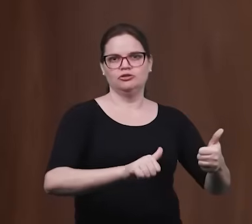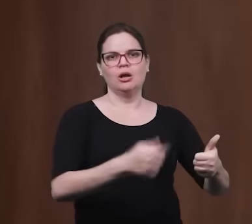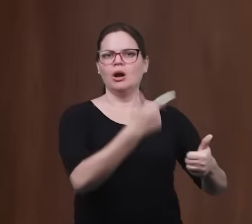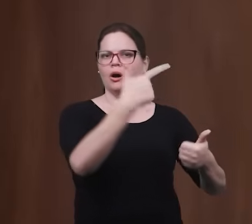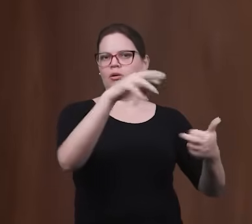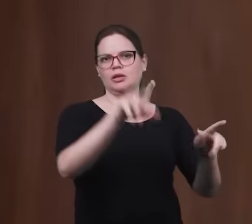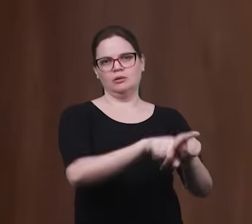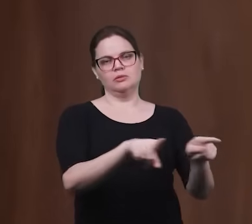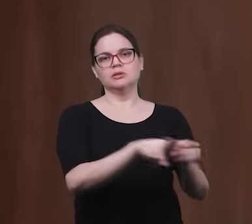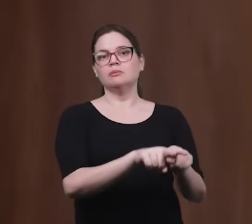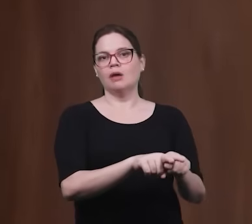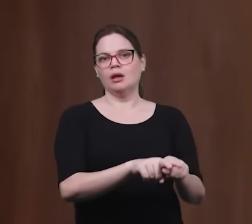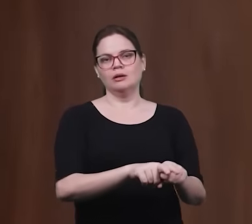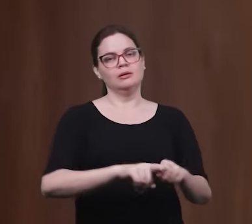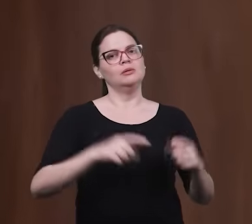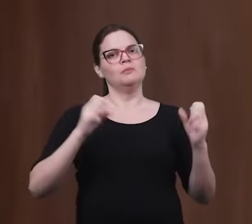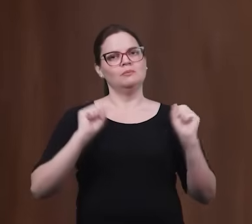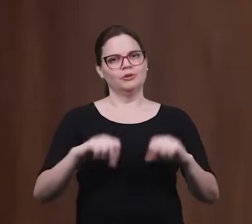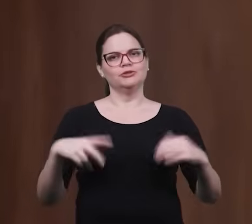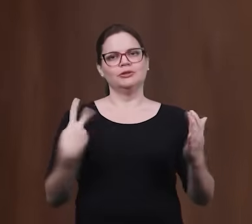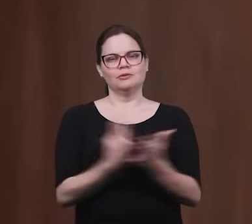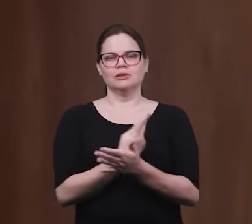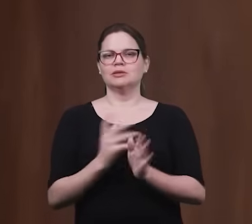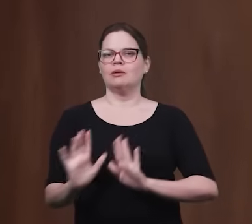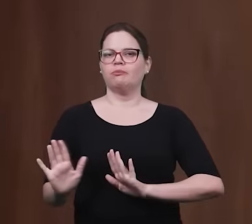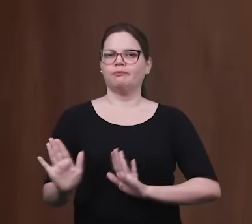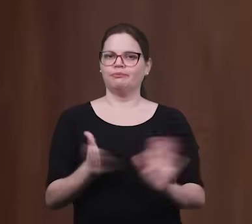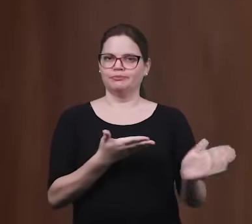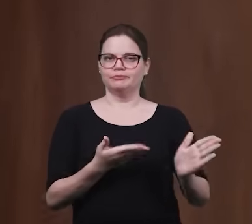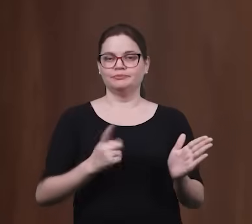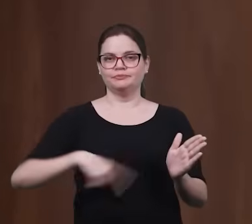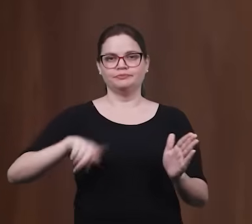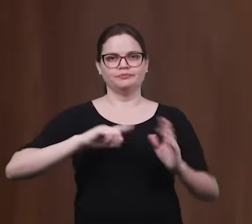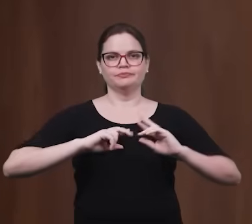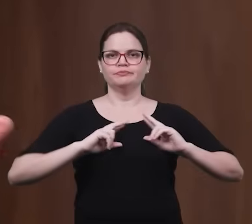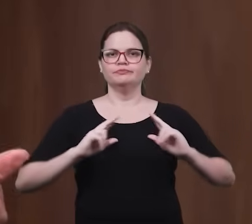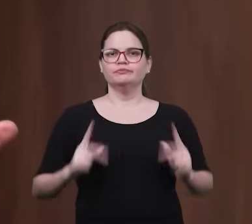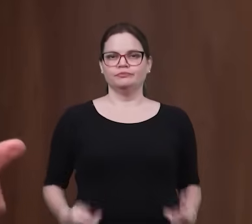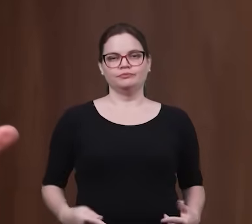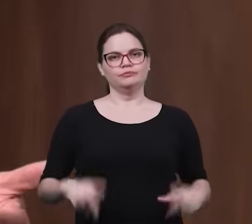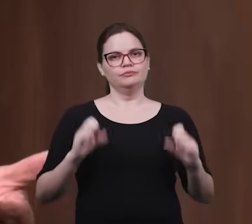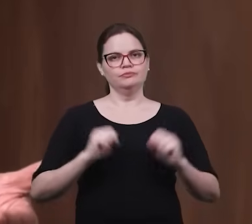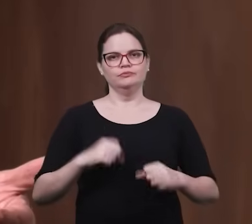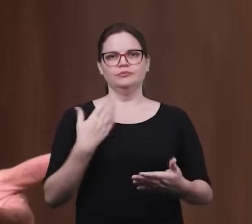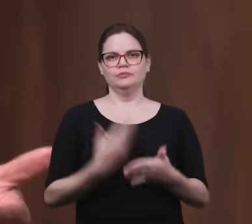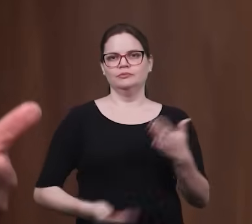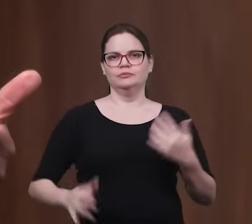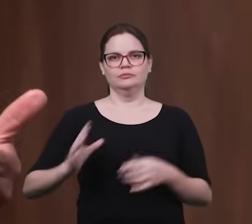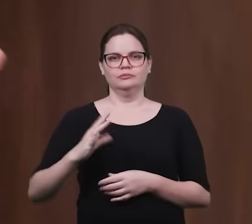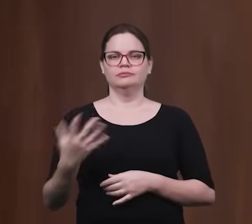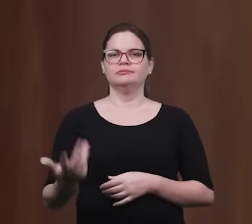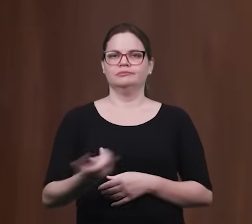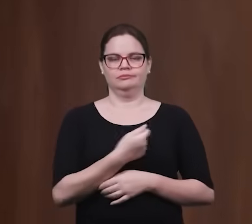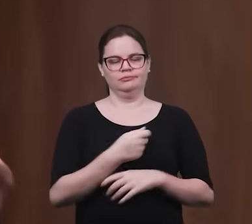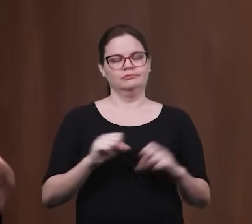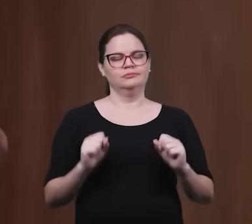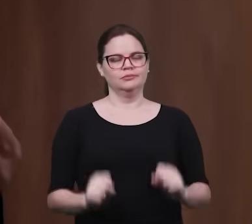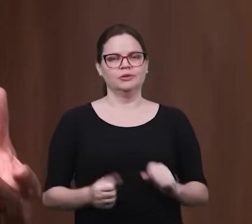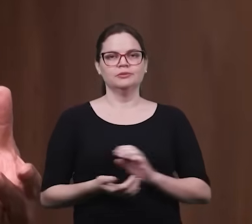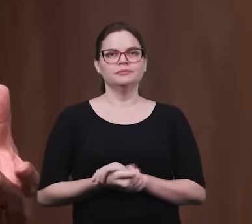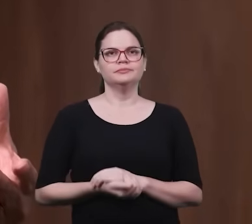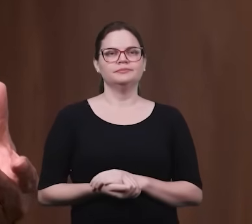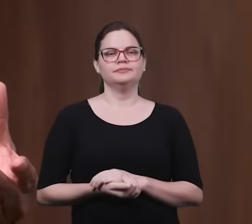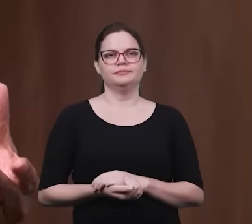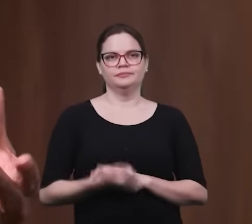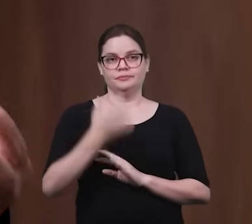um desvio do projeto de Deus, e isso leva o homem a perder o que há de mais precioso, que é a